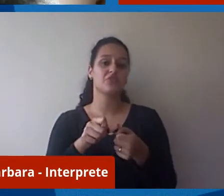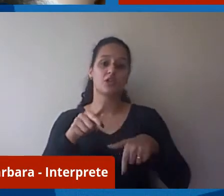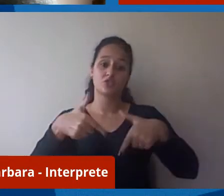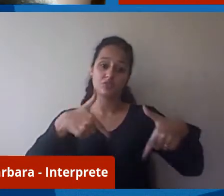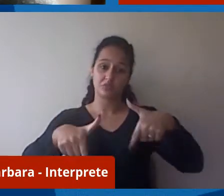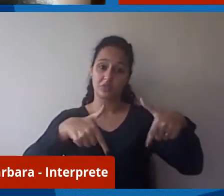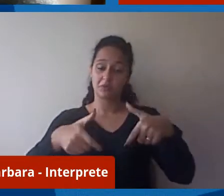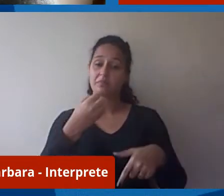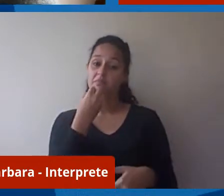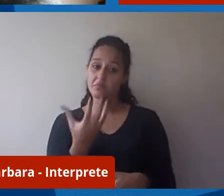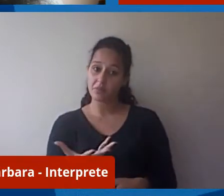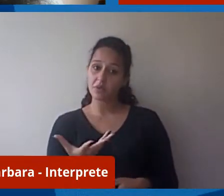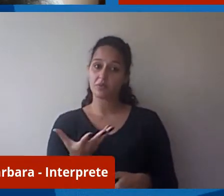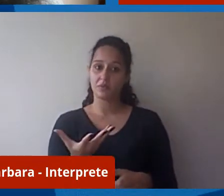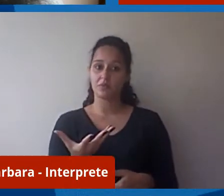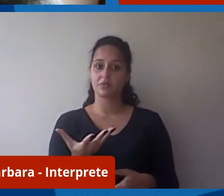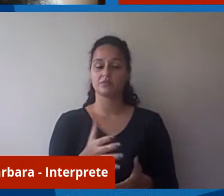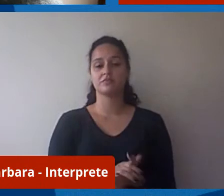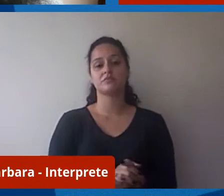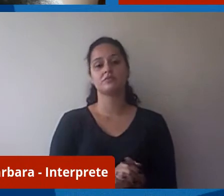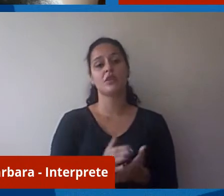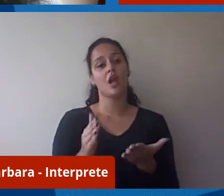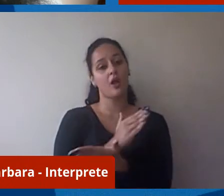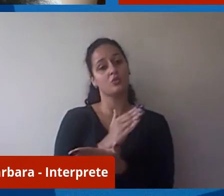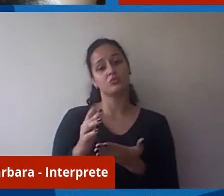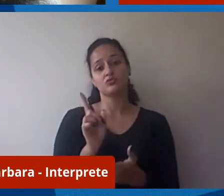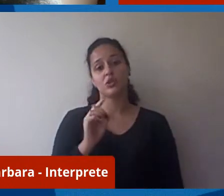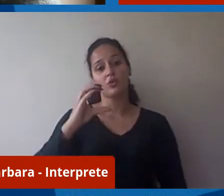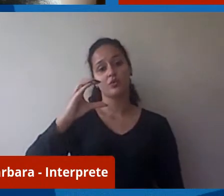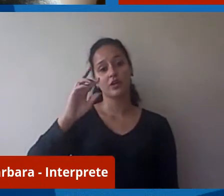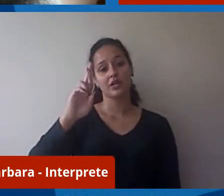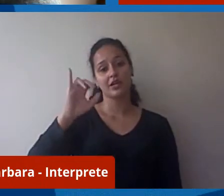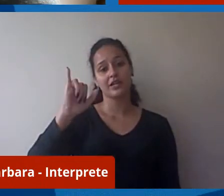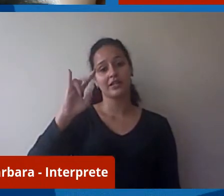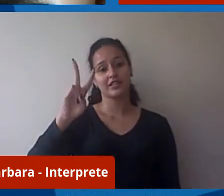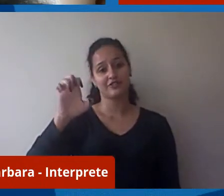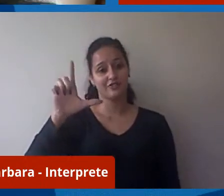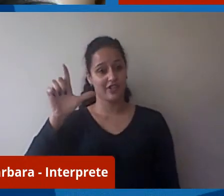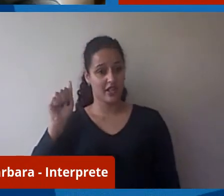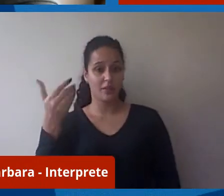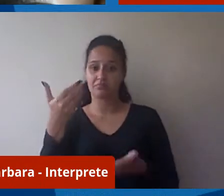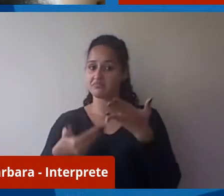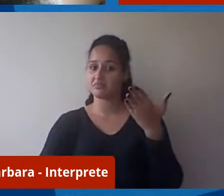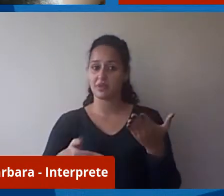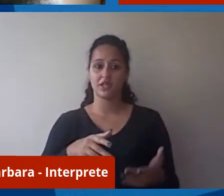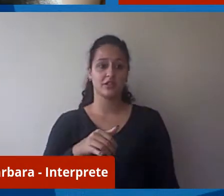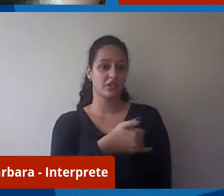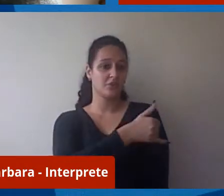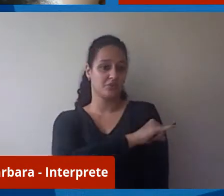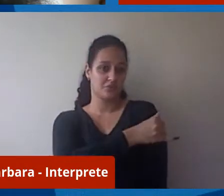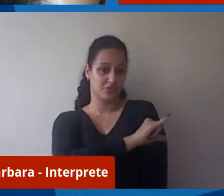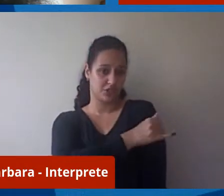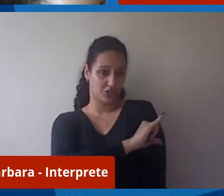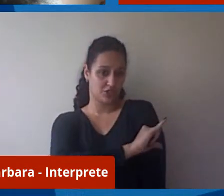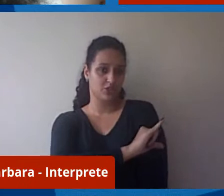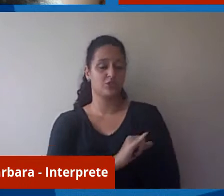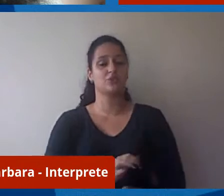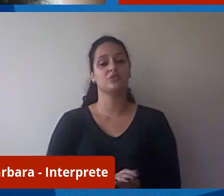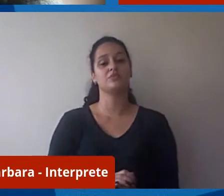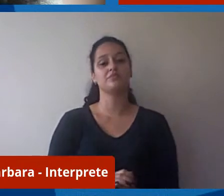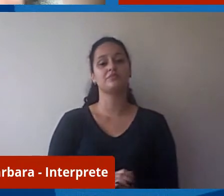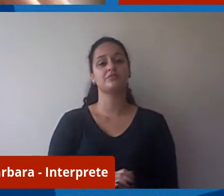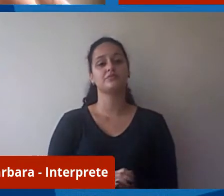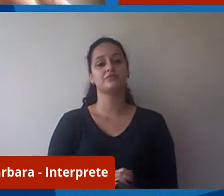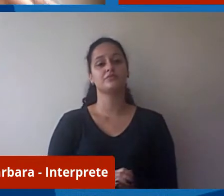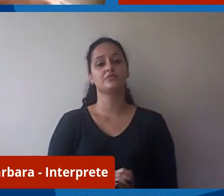né? Crivella está derrotado no Rio de Janeiro. O prefeito de Porto Alegre está em quarto lugar, porque não fizeram bons mandatos. Então, é